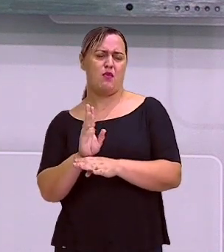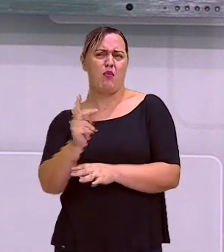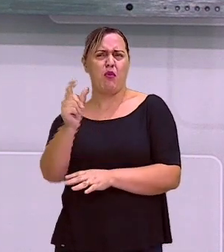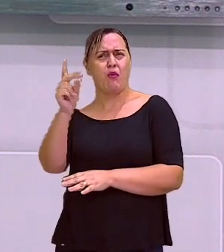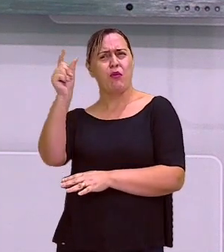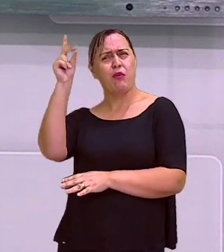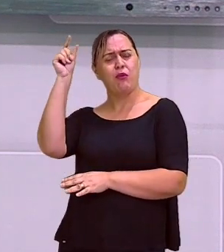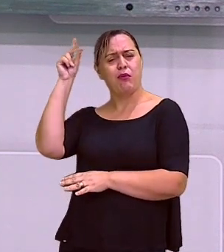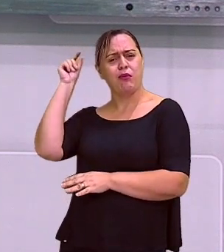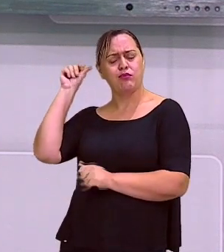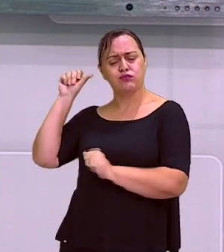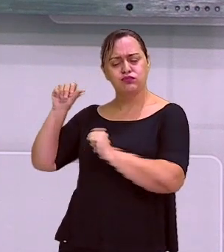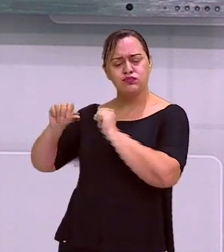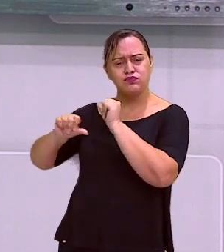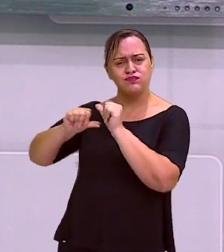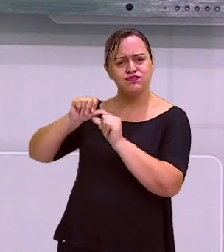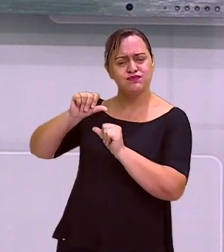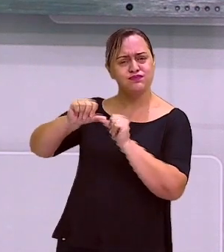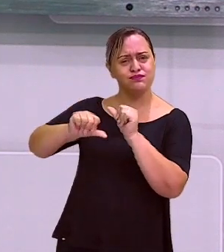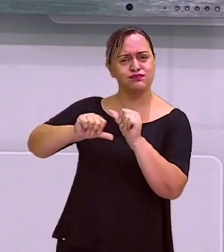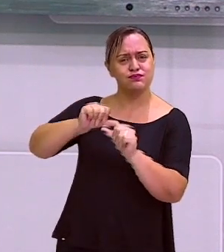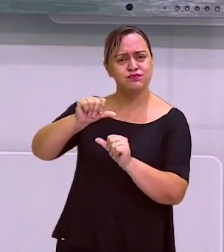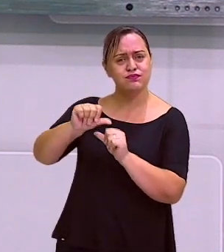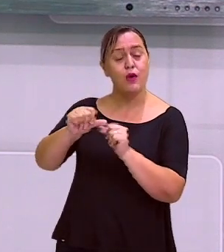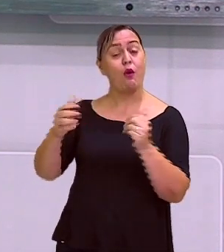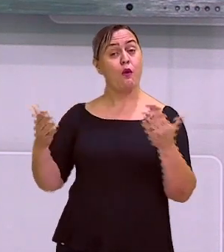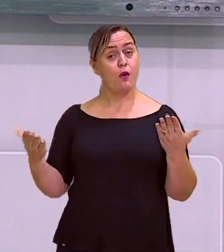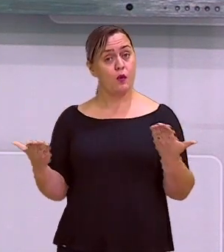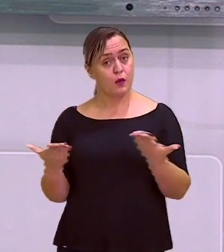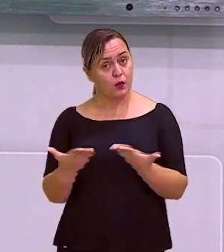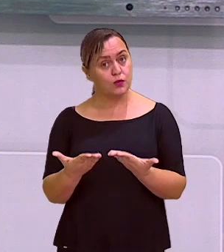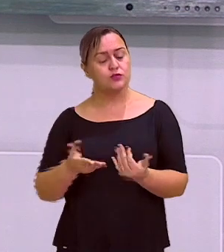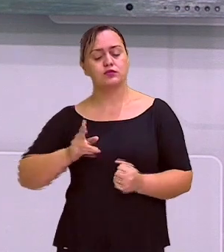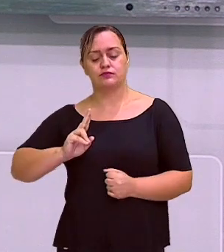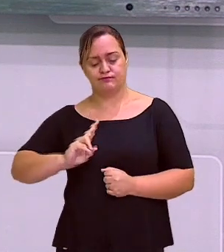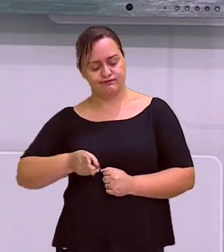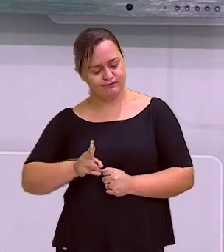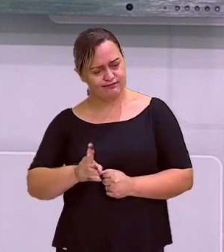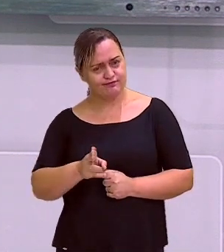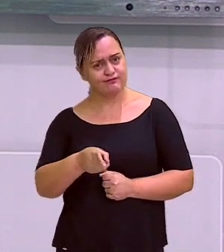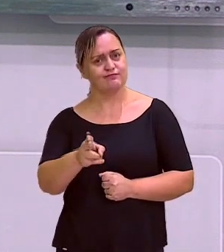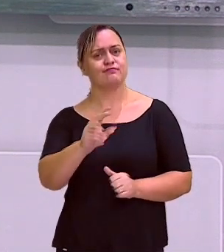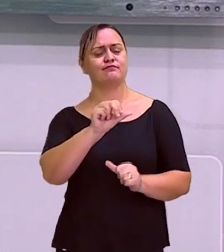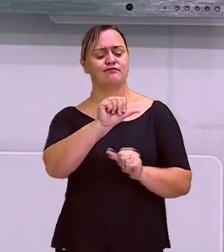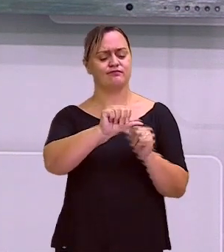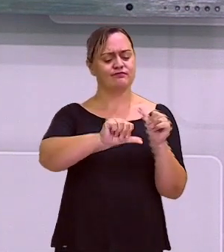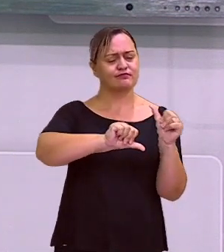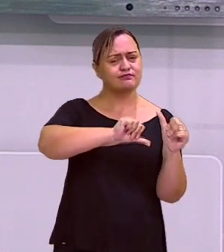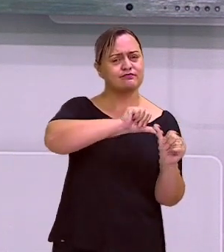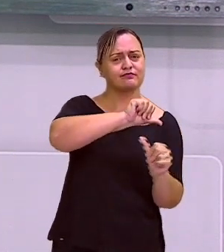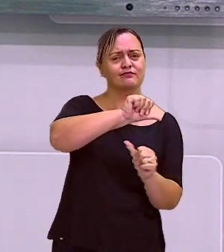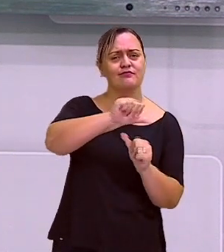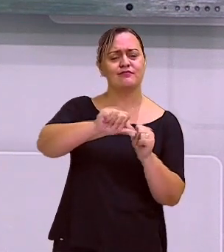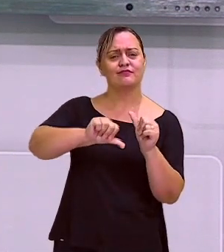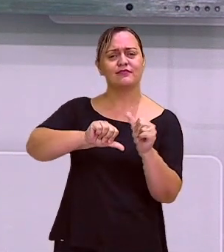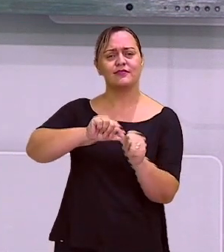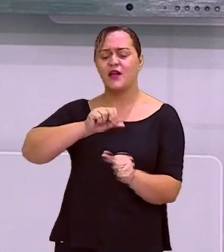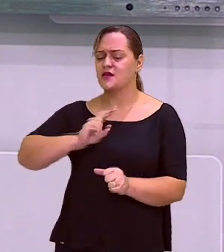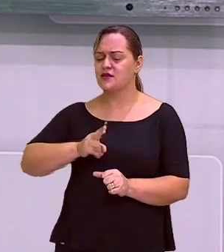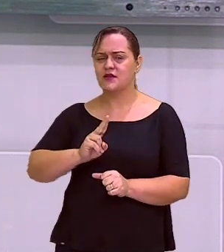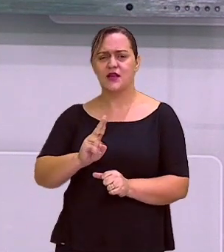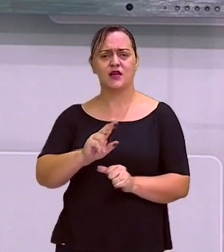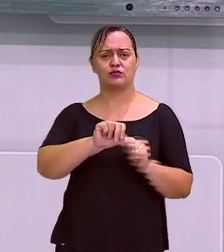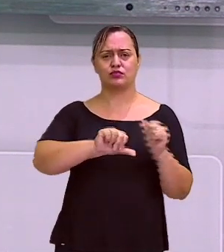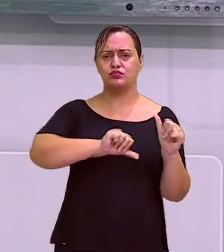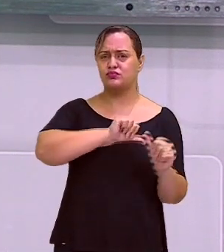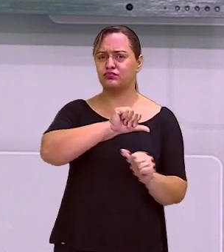né? Nós mesmos já vivemos transformações aí do cinema que a gente conhece, né? Hoje nós estamos vendo aí o cinema em 3D,